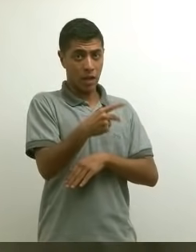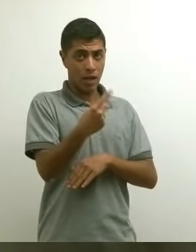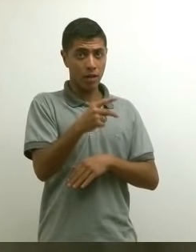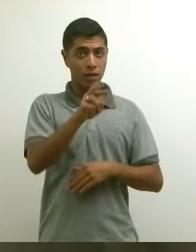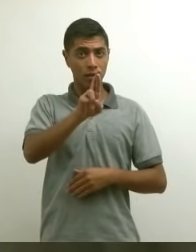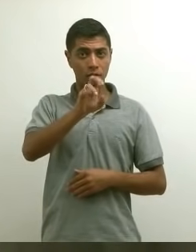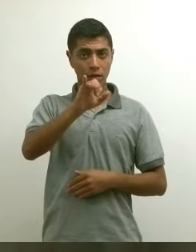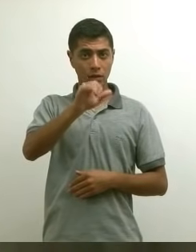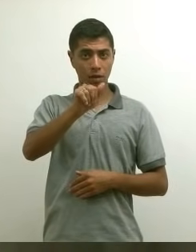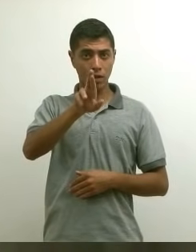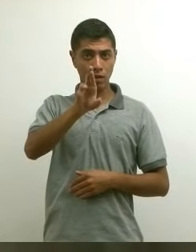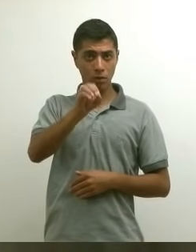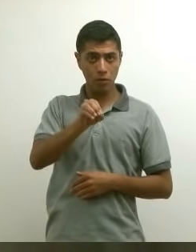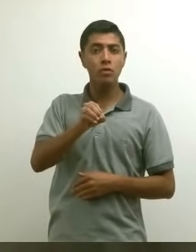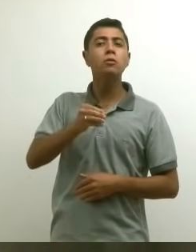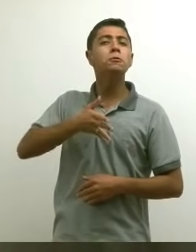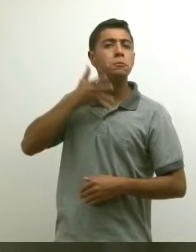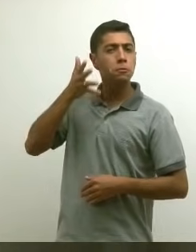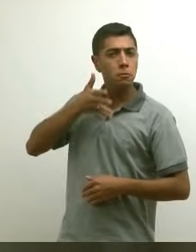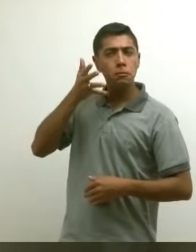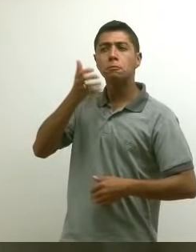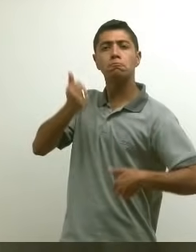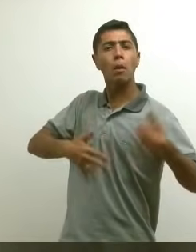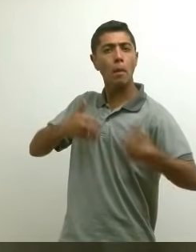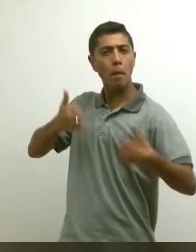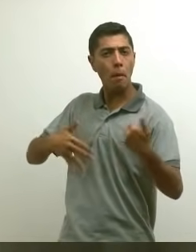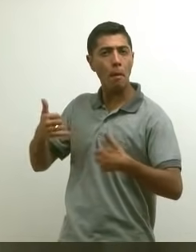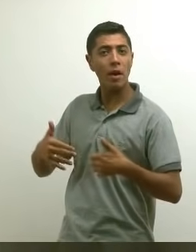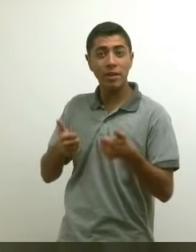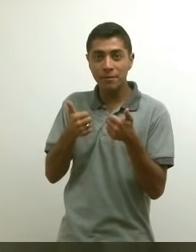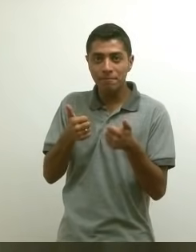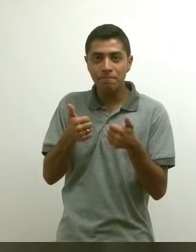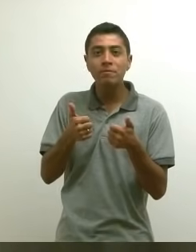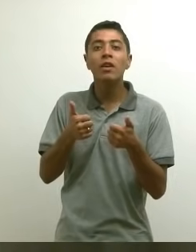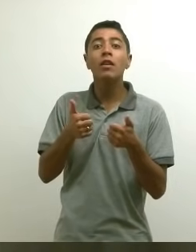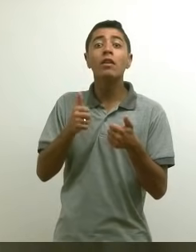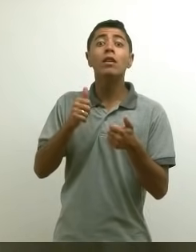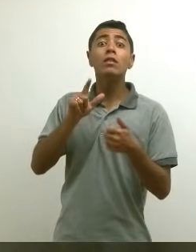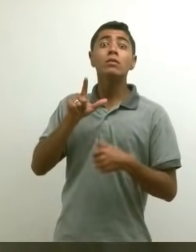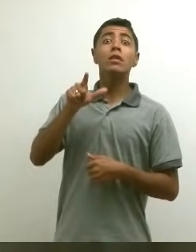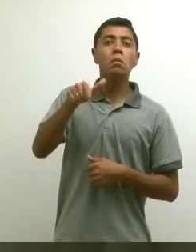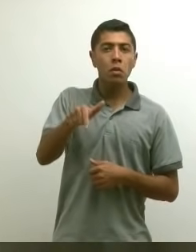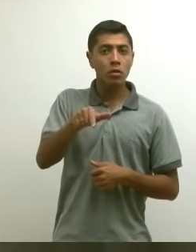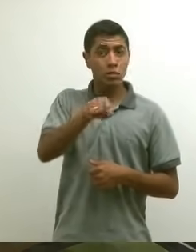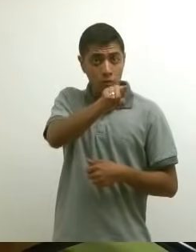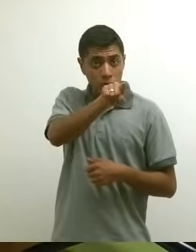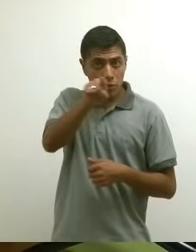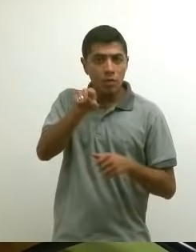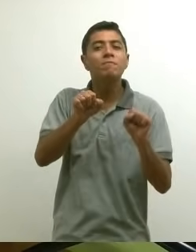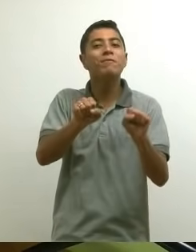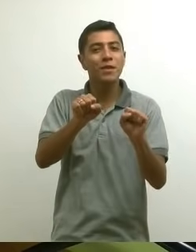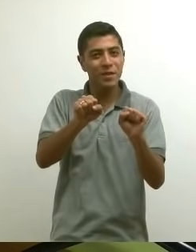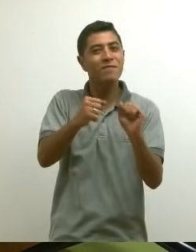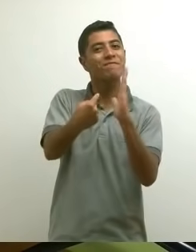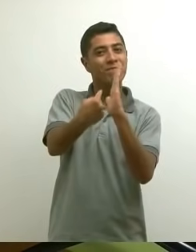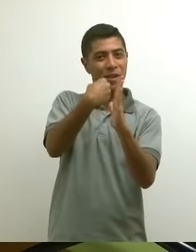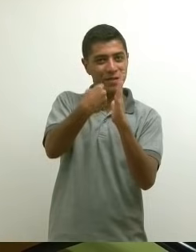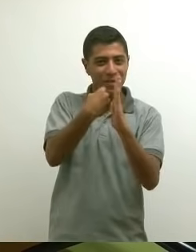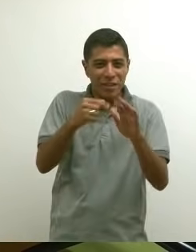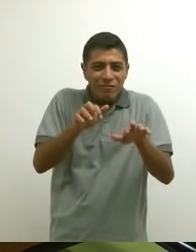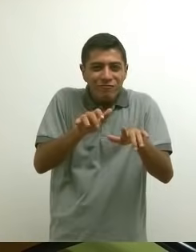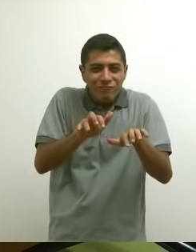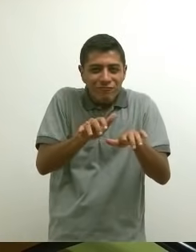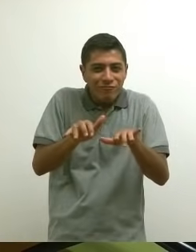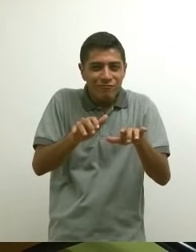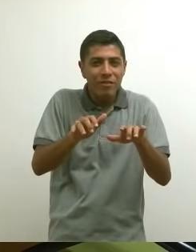ouvindo as perguntas por favor quem nos ouve pela internet podem mandaram perguntas ea gente vai recebendo aqui